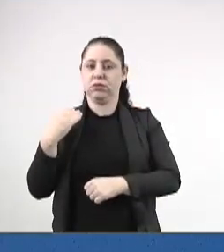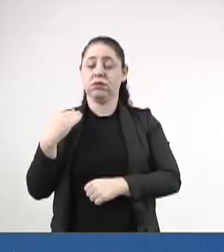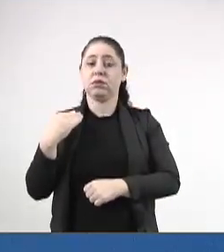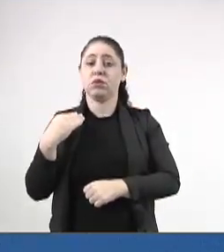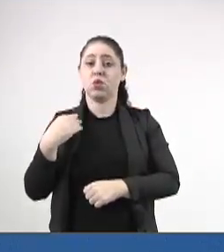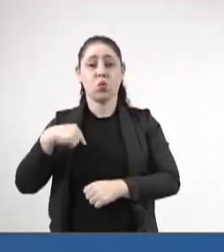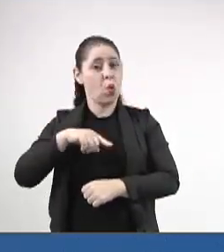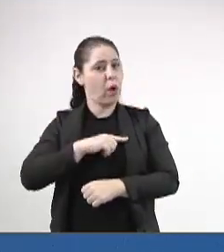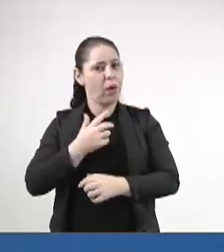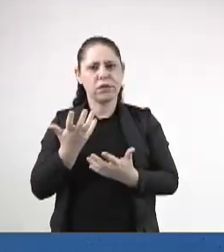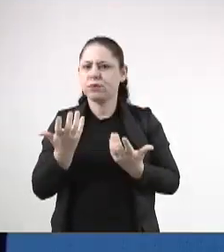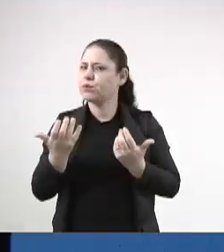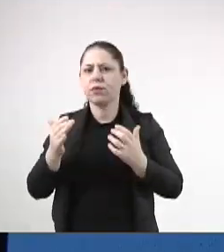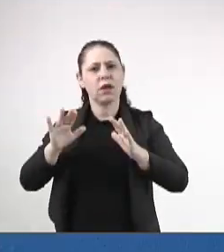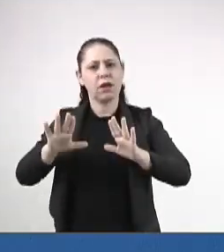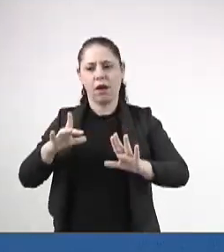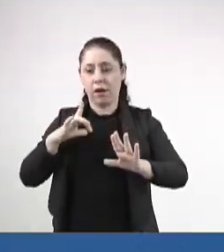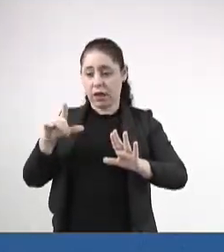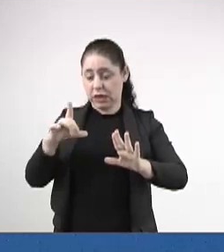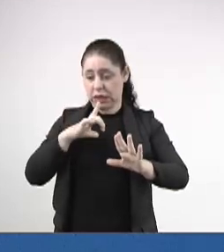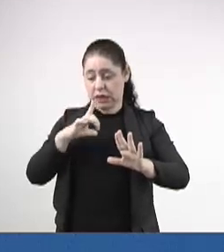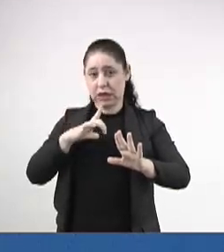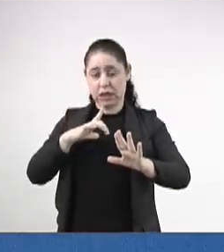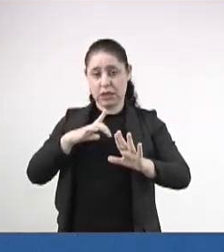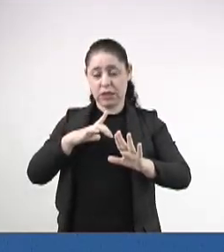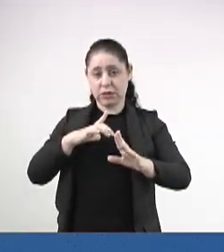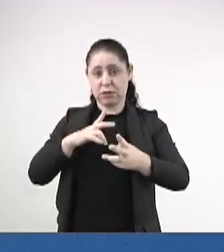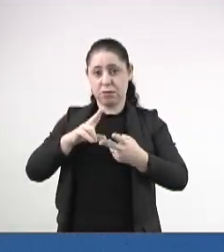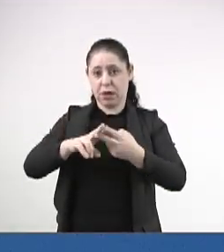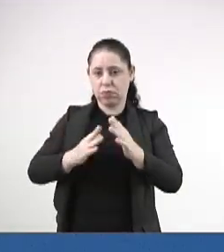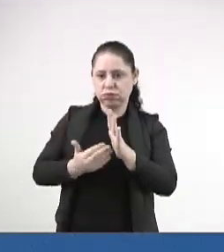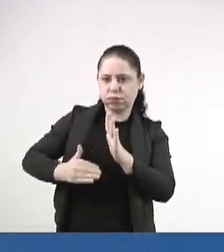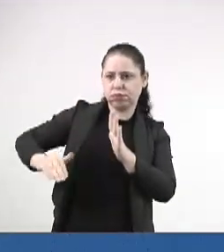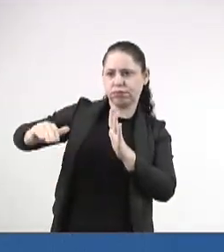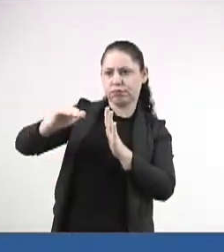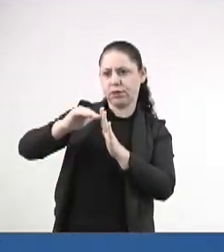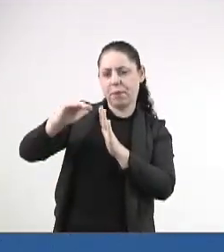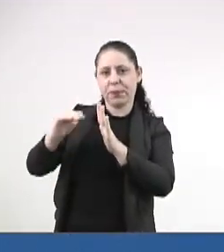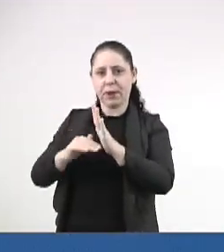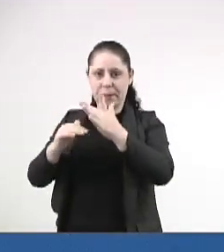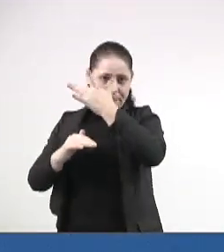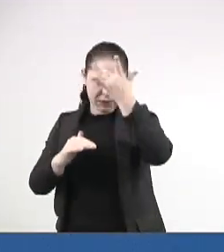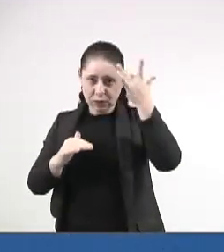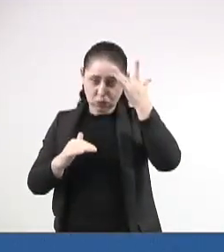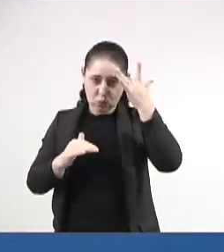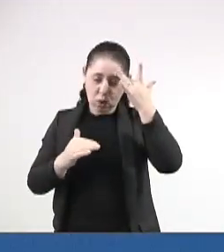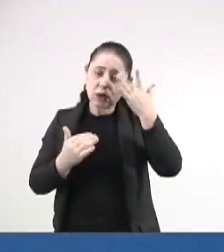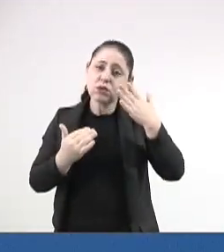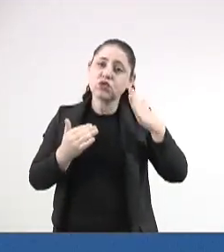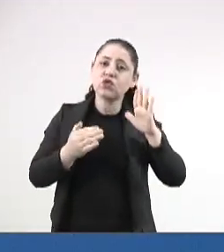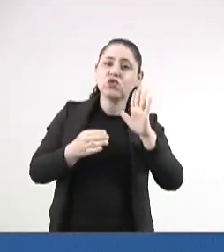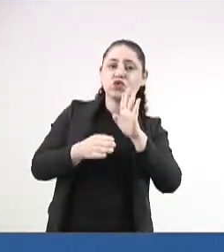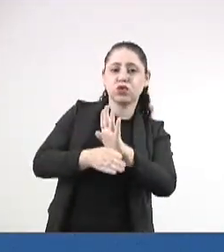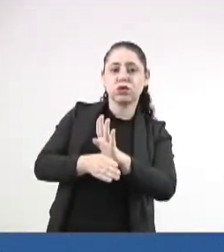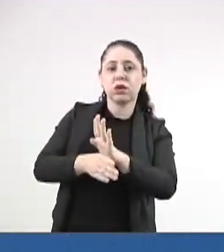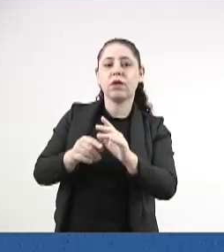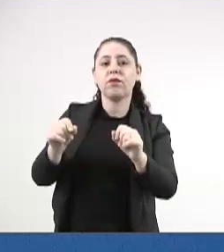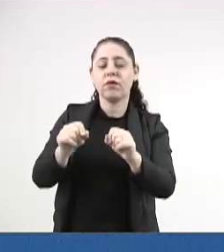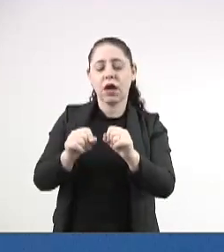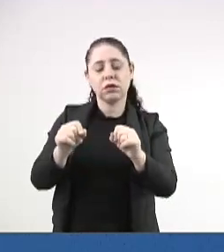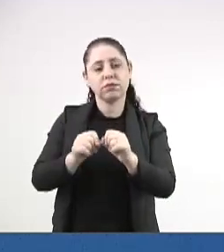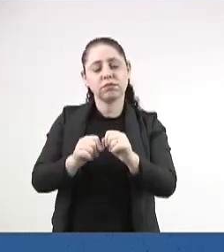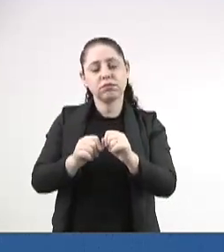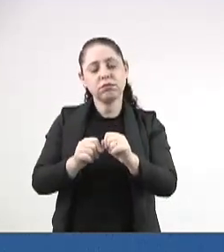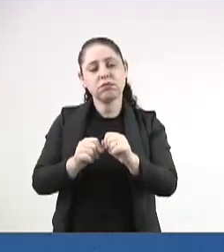nós não queremos que ele tenha uma pena maior ou menor da pessoa que contribui ativa ou